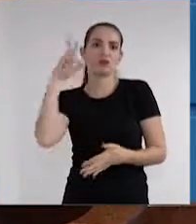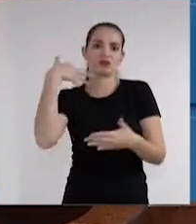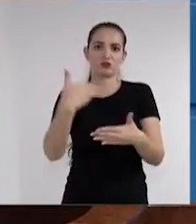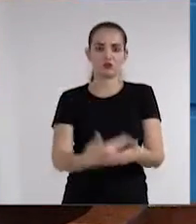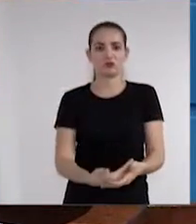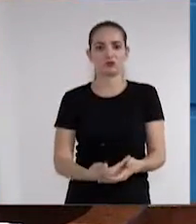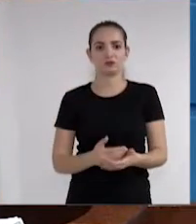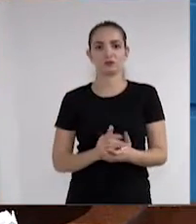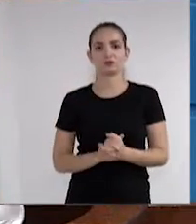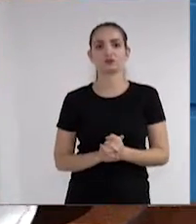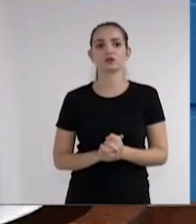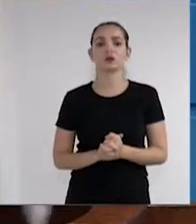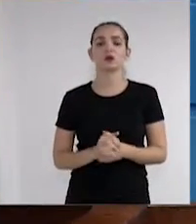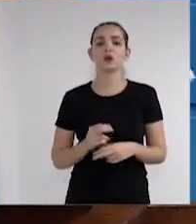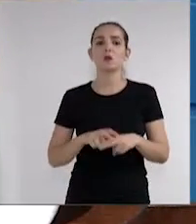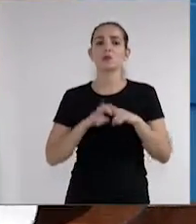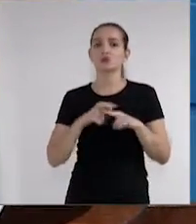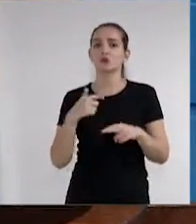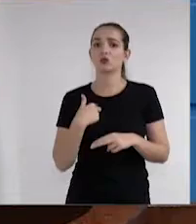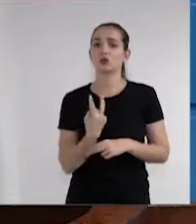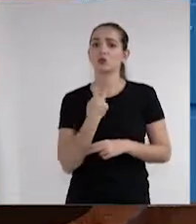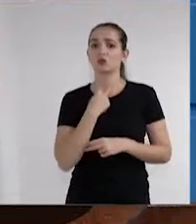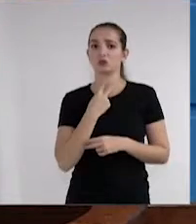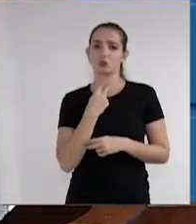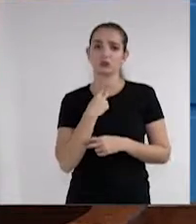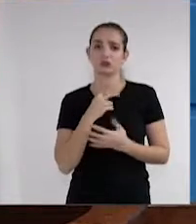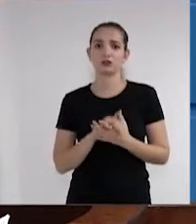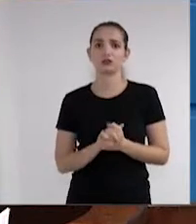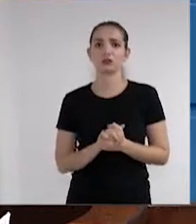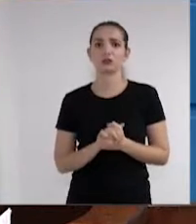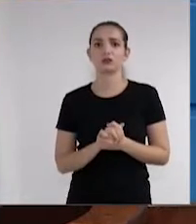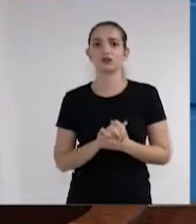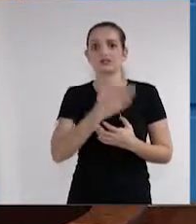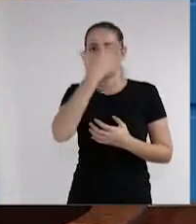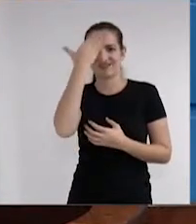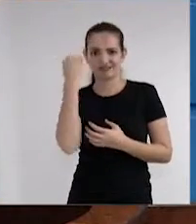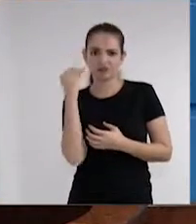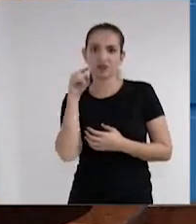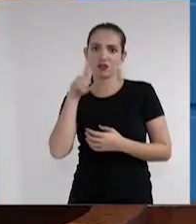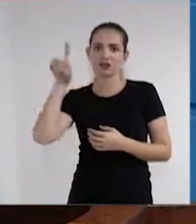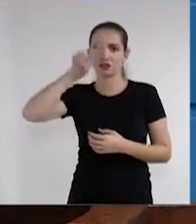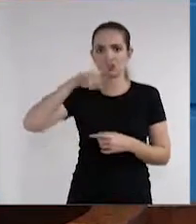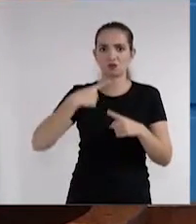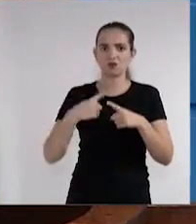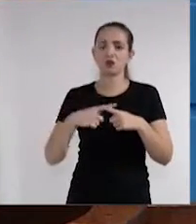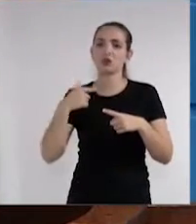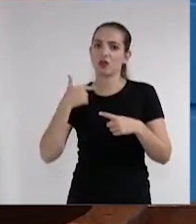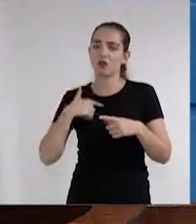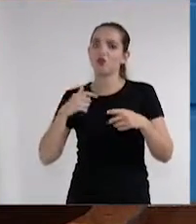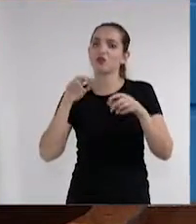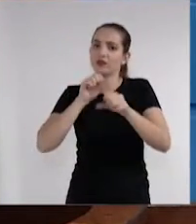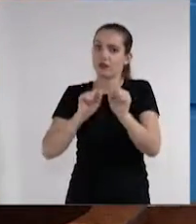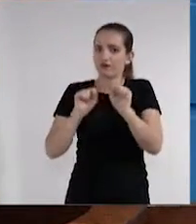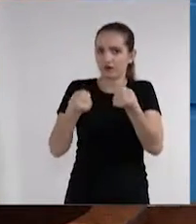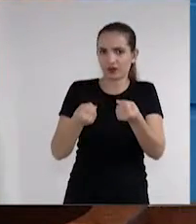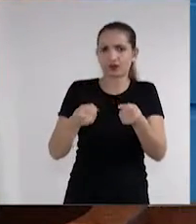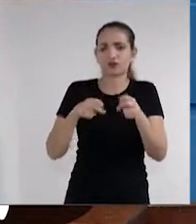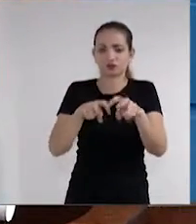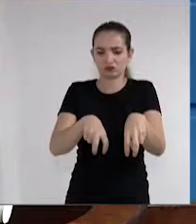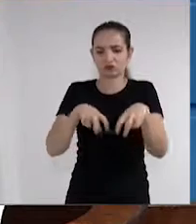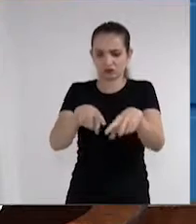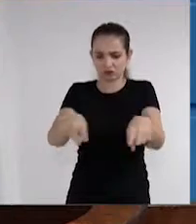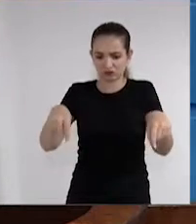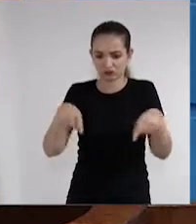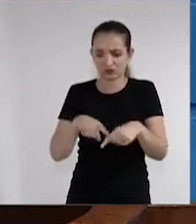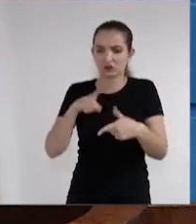de Carajás. Então, eu não poderia deixar de lembrar essa data. Como militante que sou da reforma agrária, acredito nos